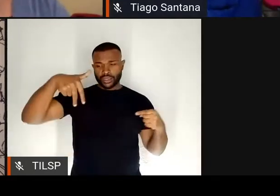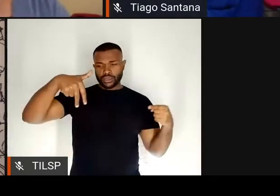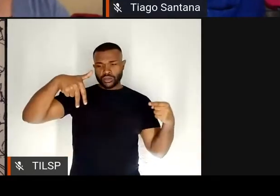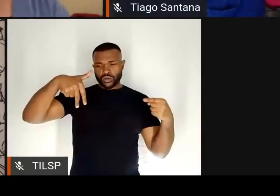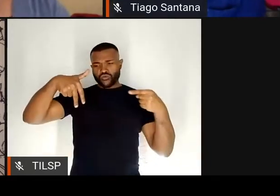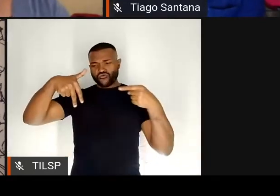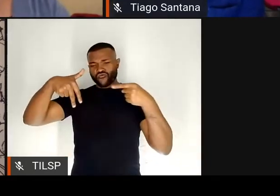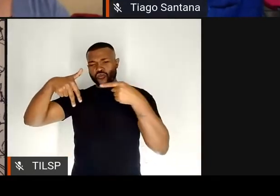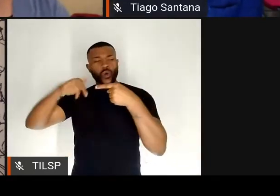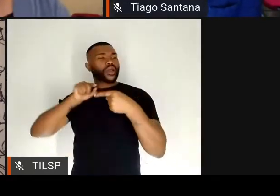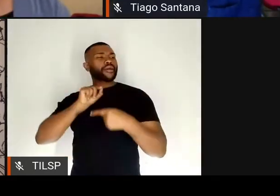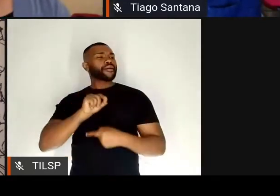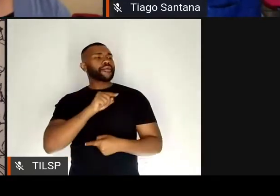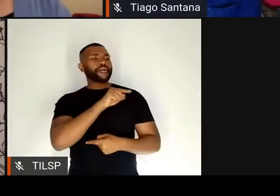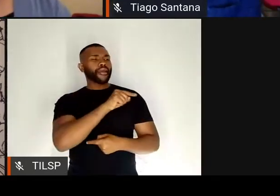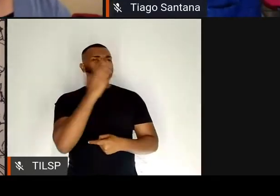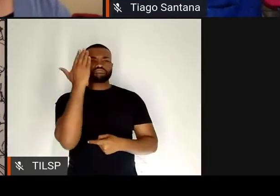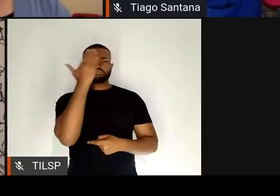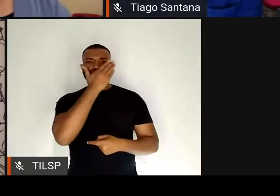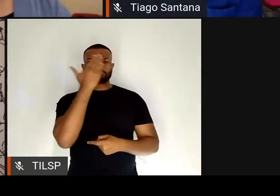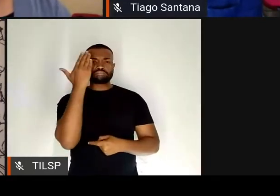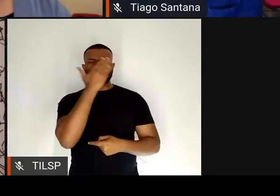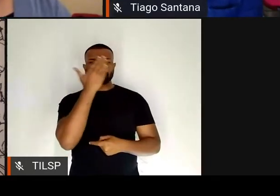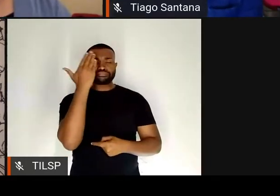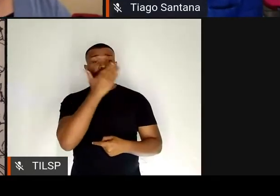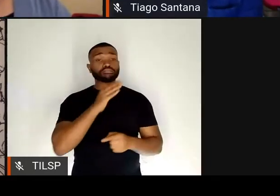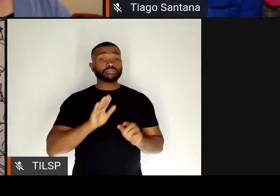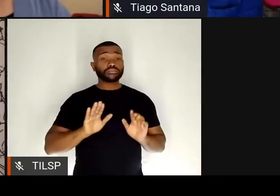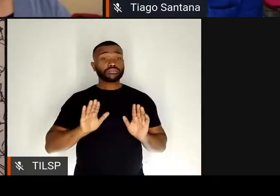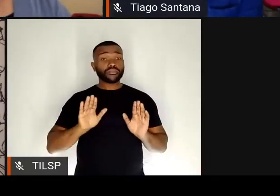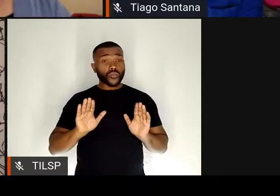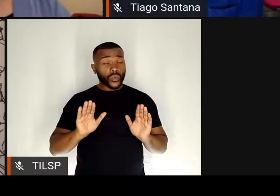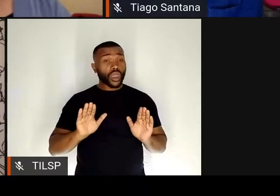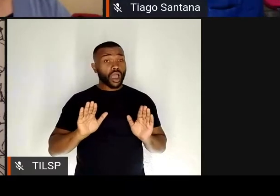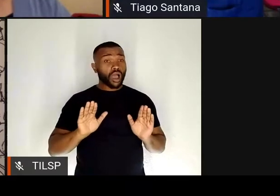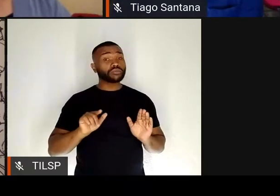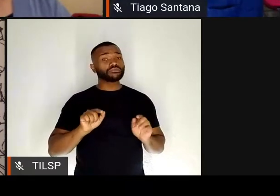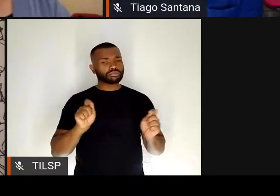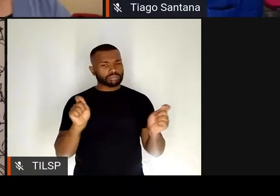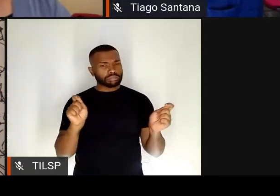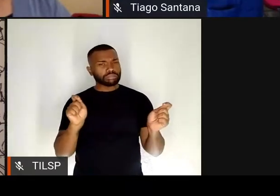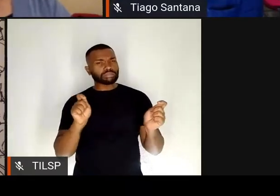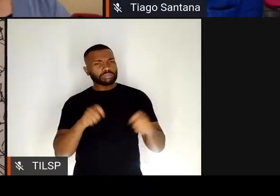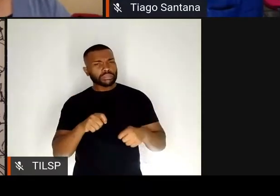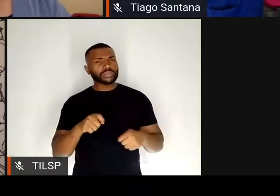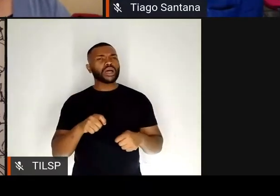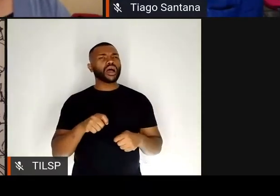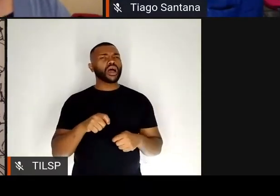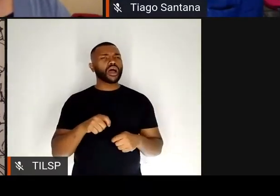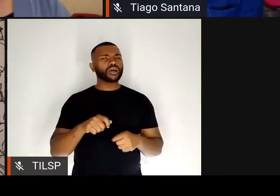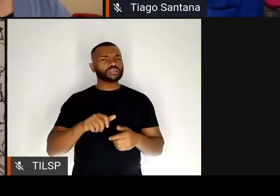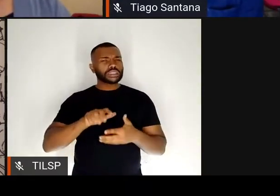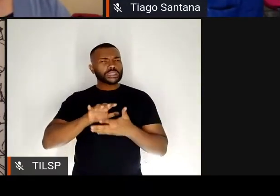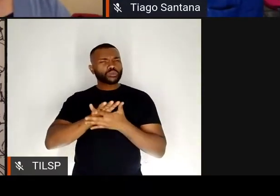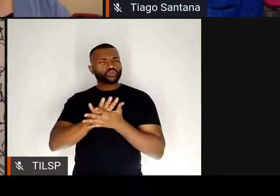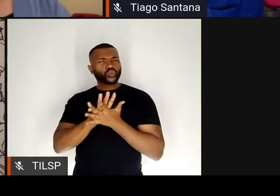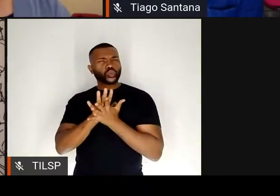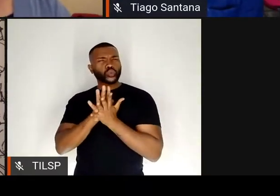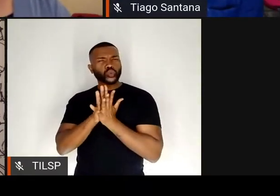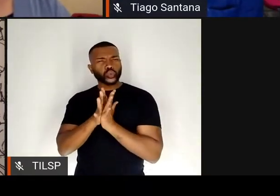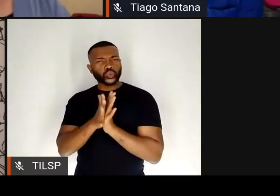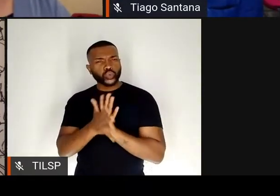gente não vê, ele é invisível, mas ele ainda assim, ele é capaz da mais bárbara destruição, né,